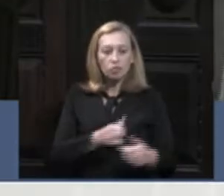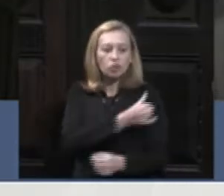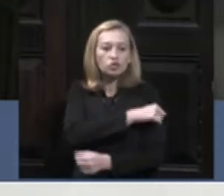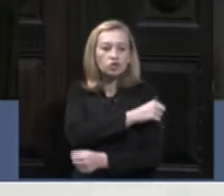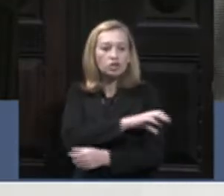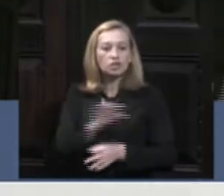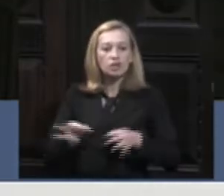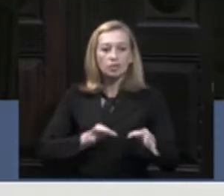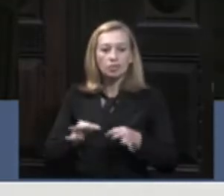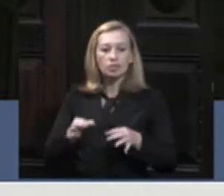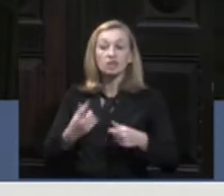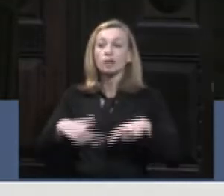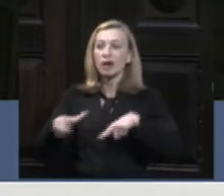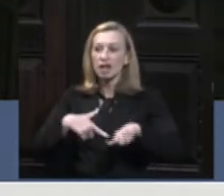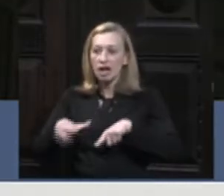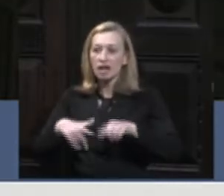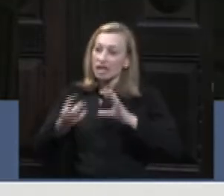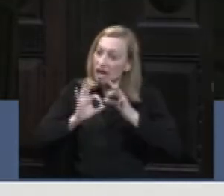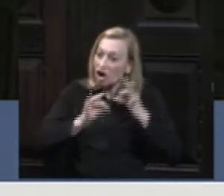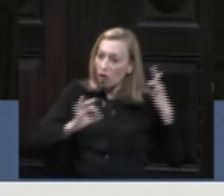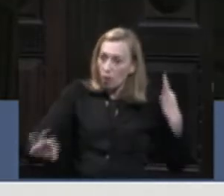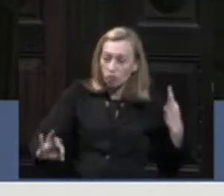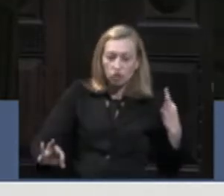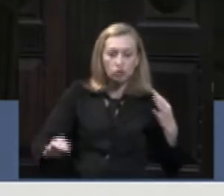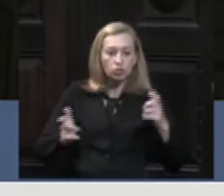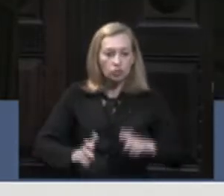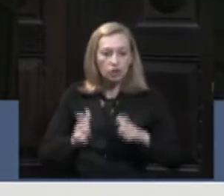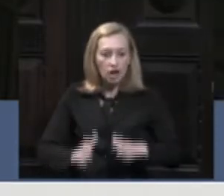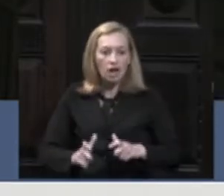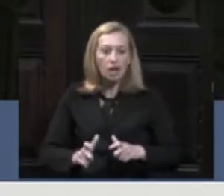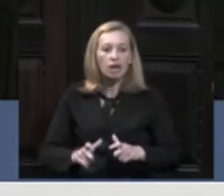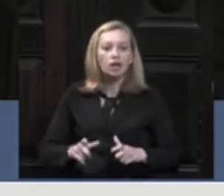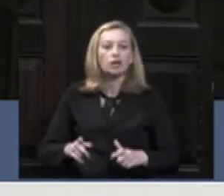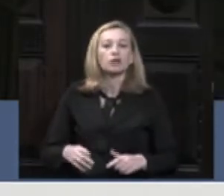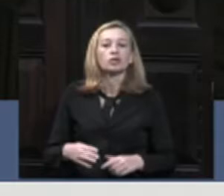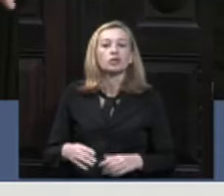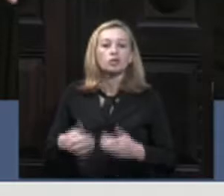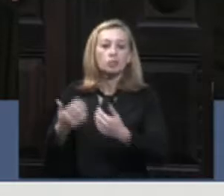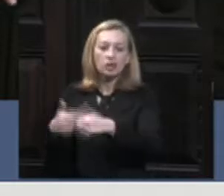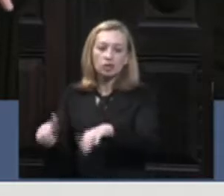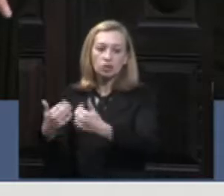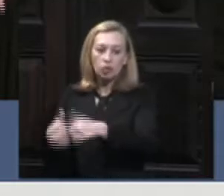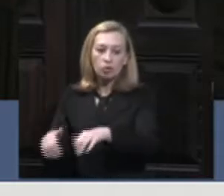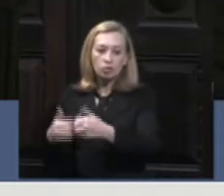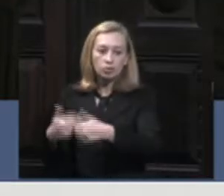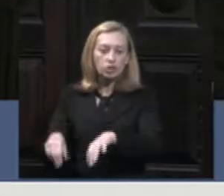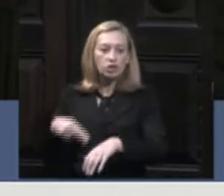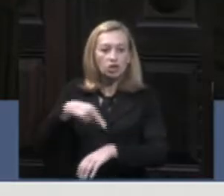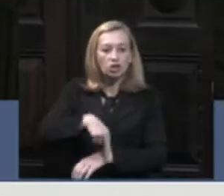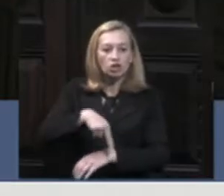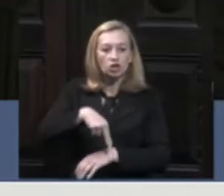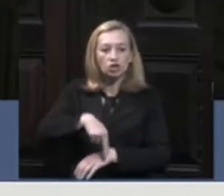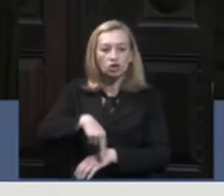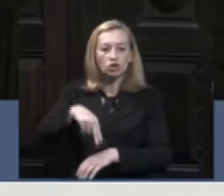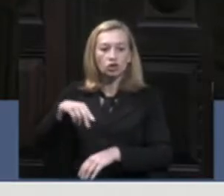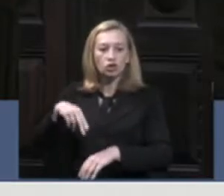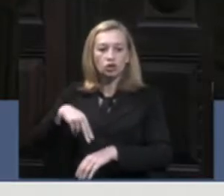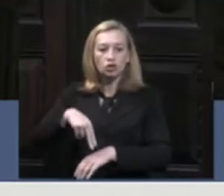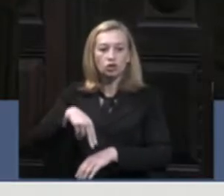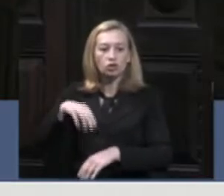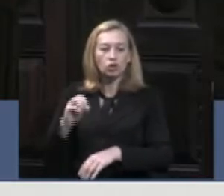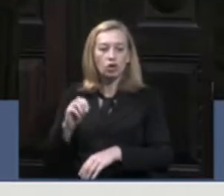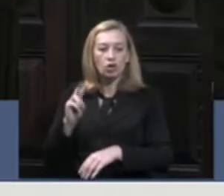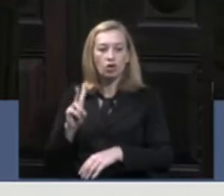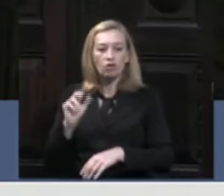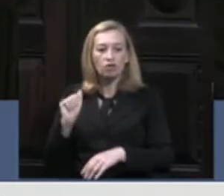verdade. Petrópolis e Nova Friburgo, apesar de estarem na região serrana, são municípios muito distantes